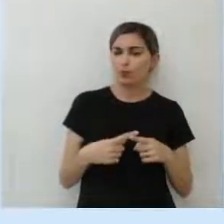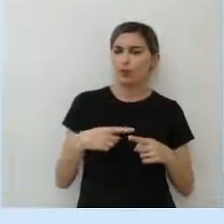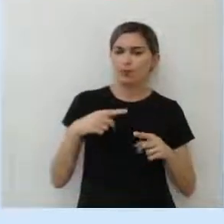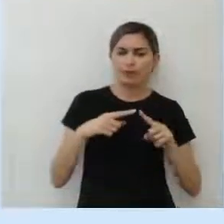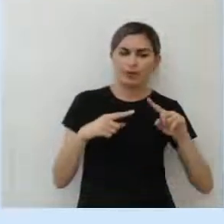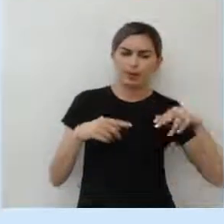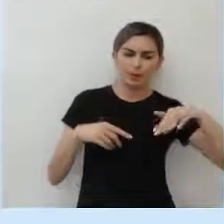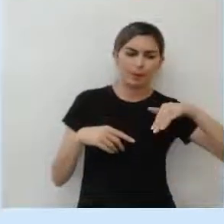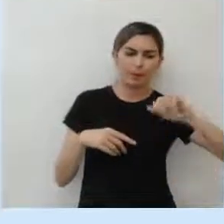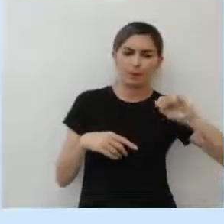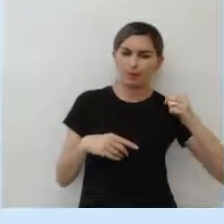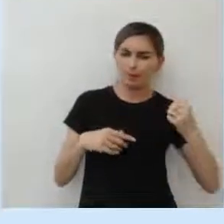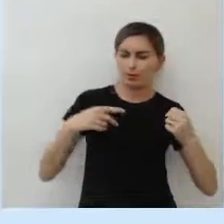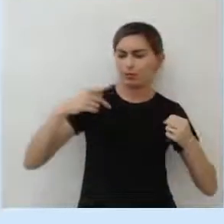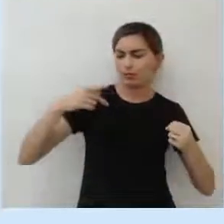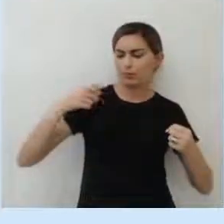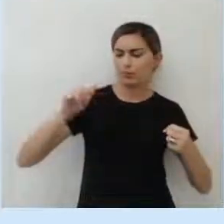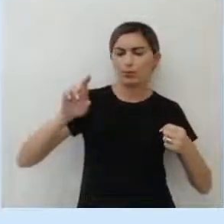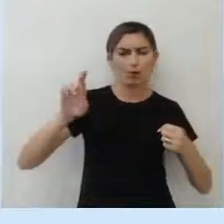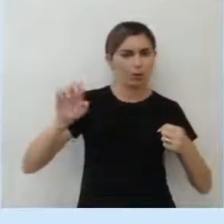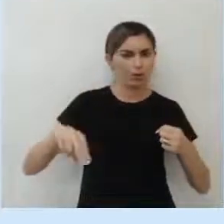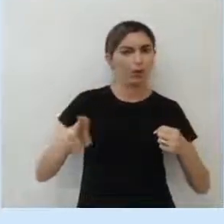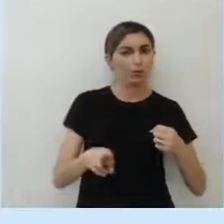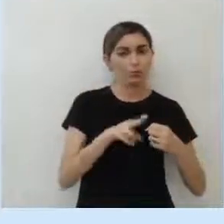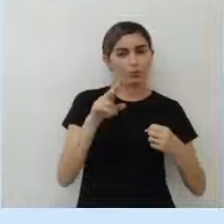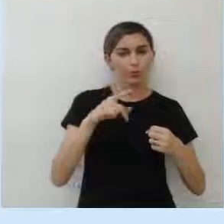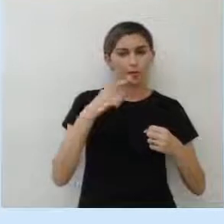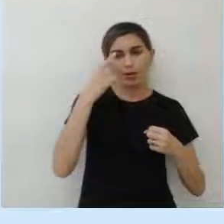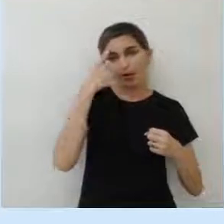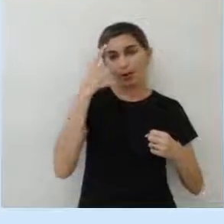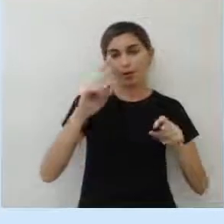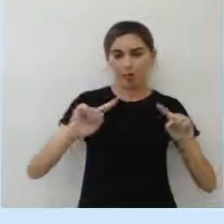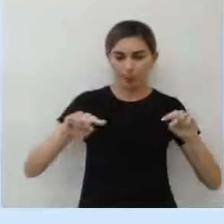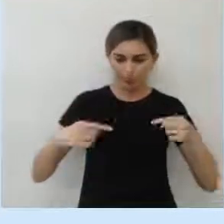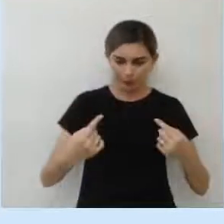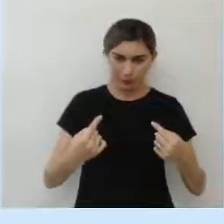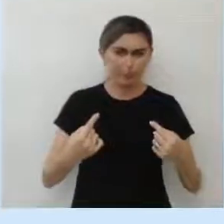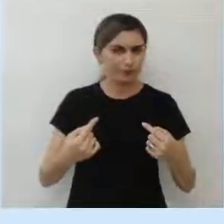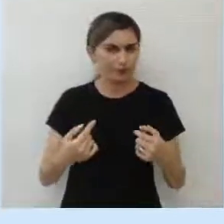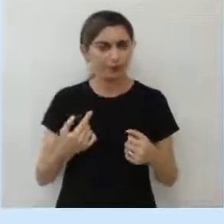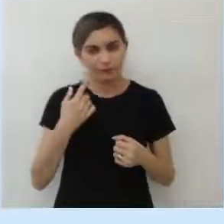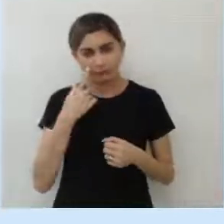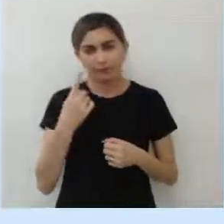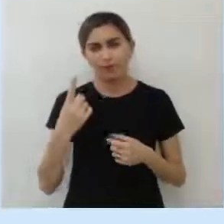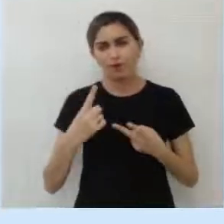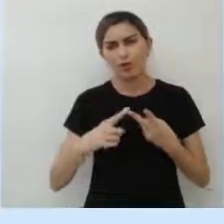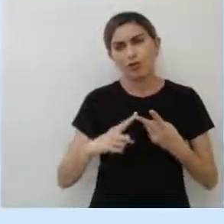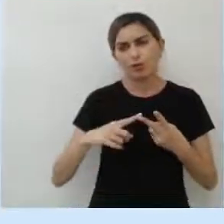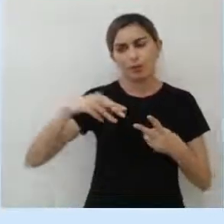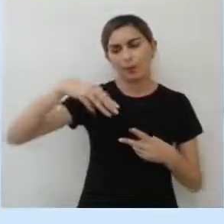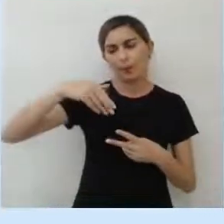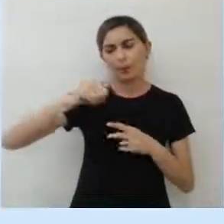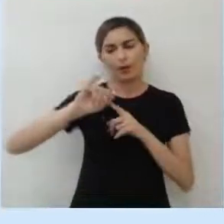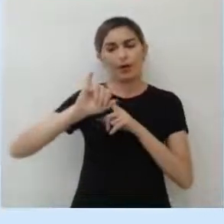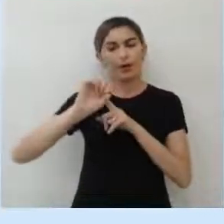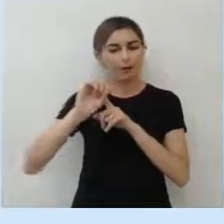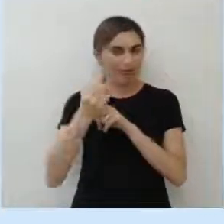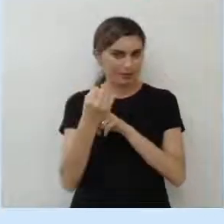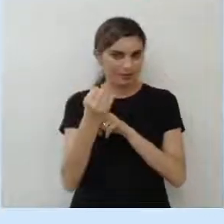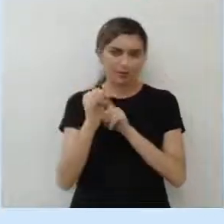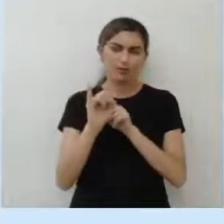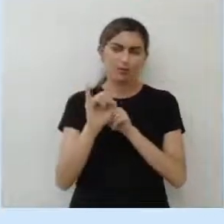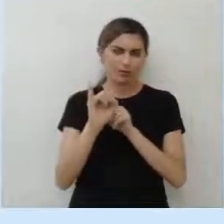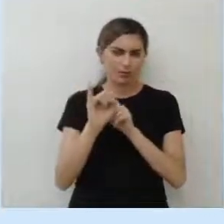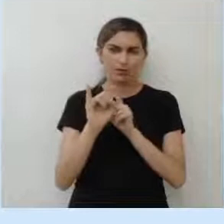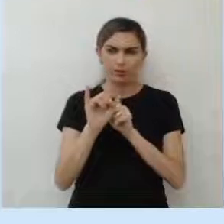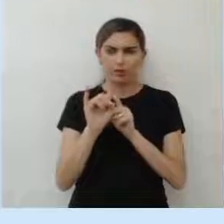mais quanto porém são usados para a ideia de oposição, ok? Já o mais, né? O mais,